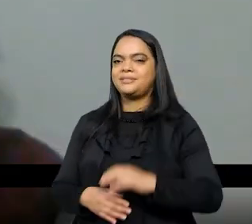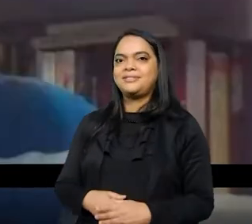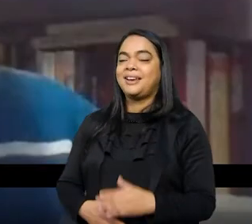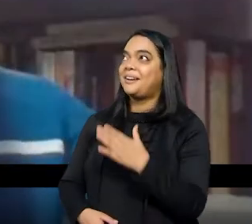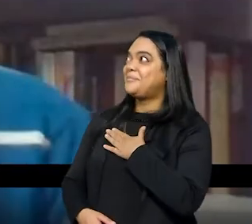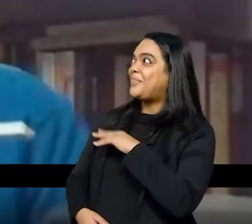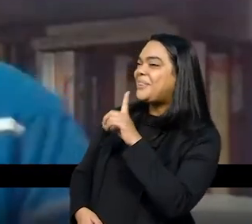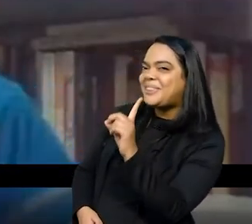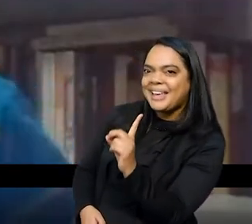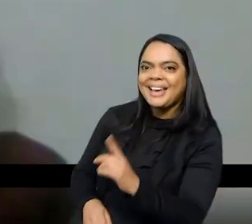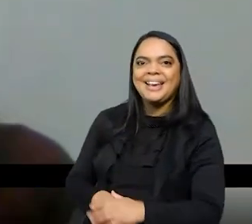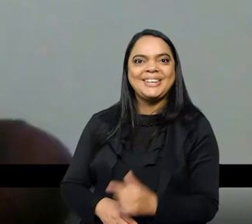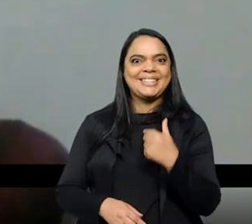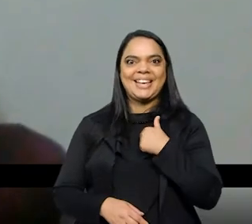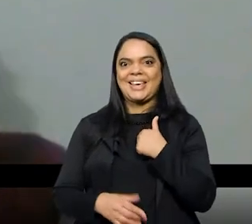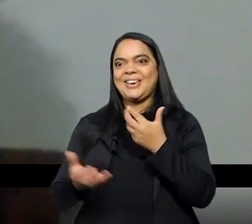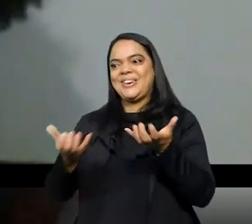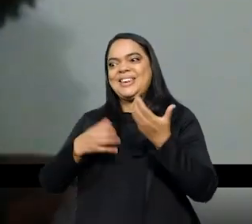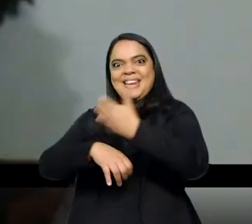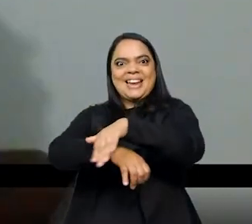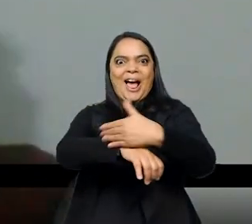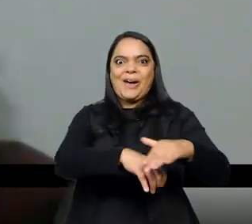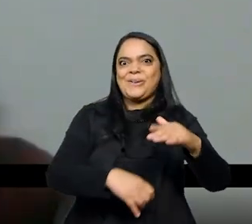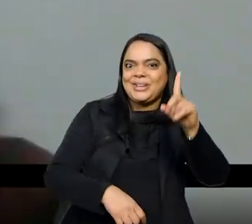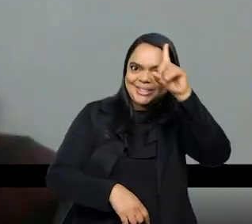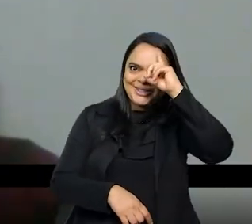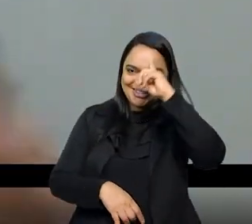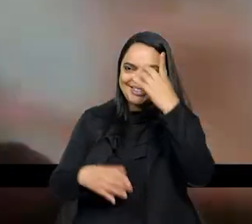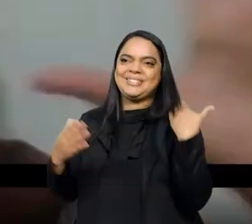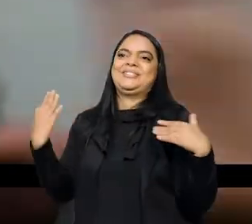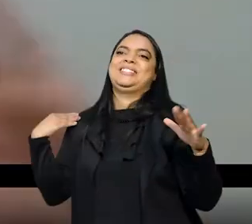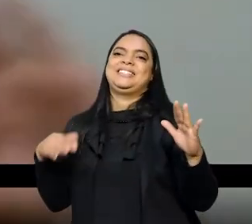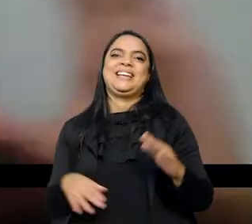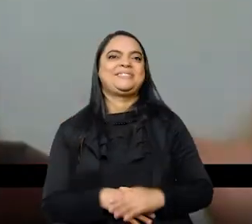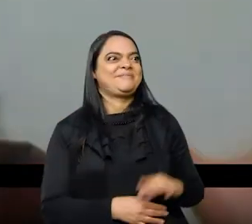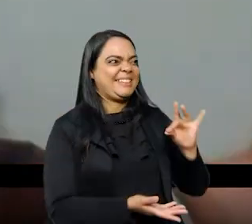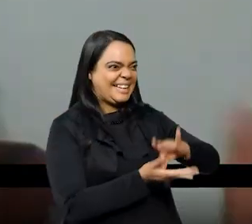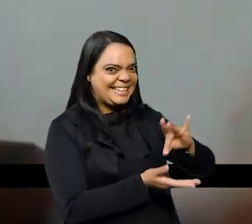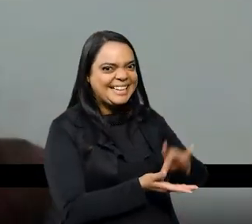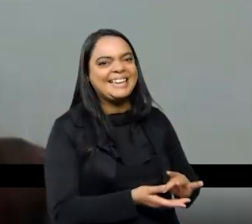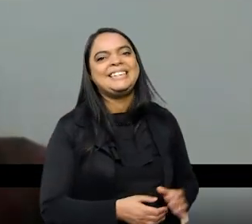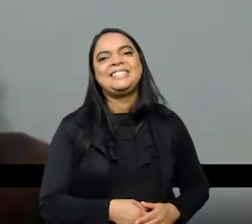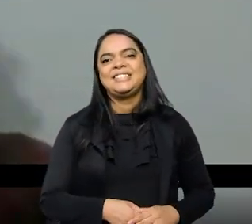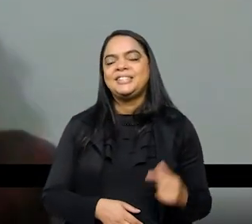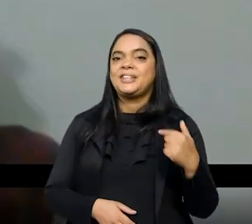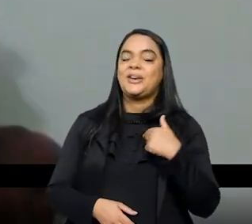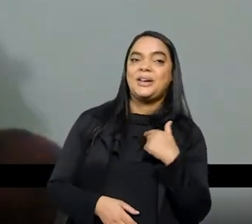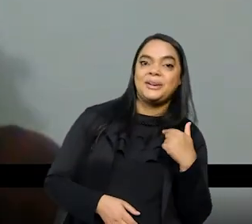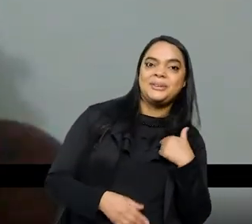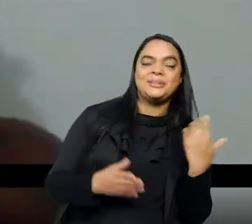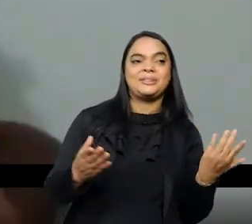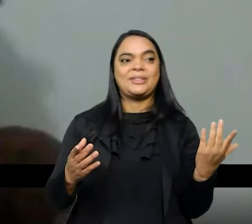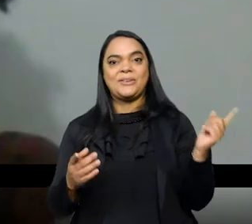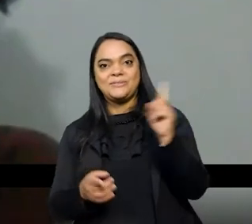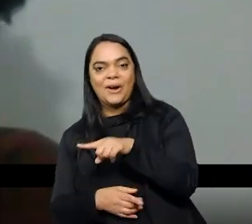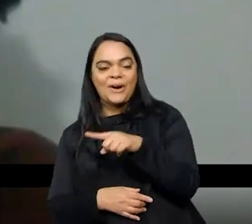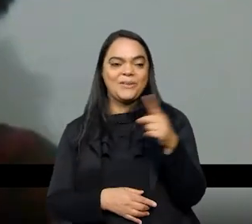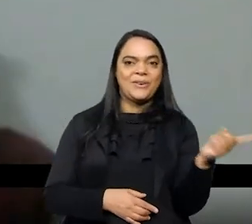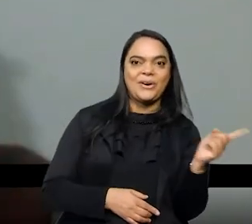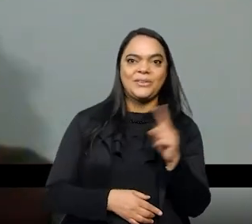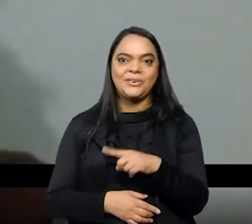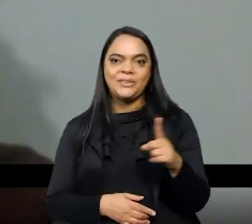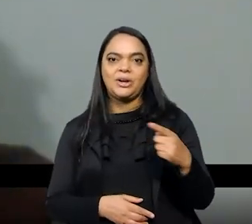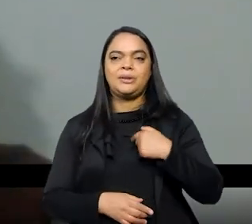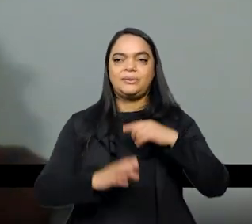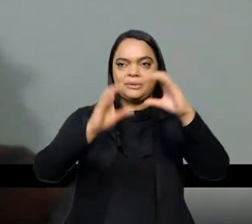todo dia. Ai, pois é. E aí eu estou nesse trânsito, né? E eu sou coordenadora de um núcleo